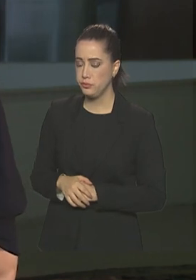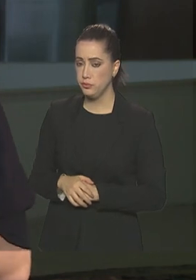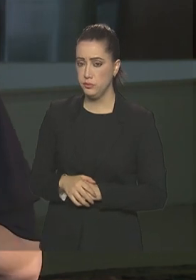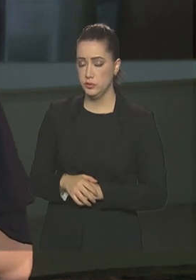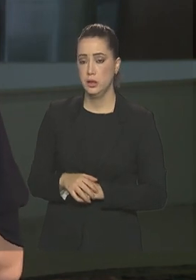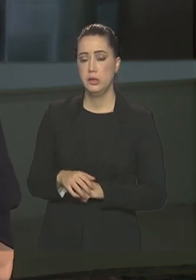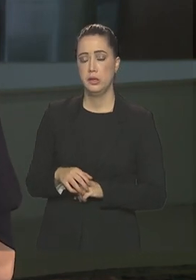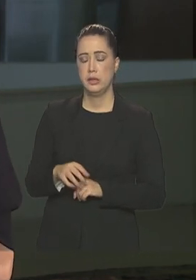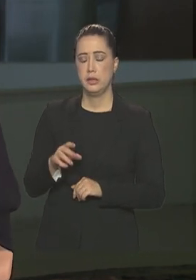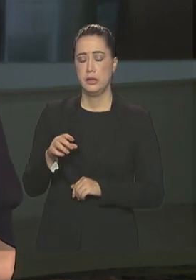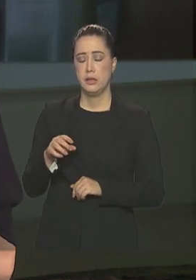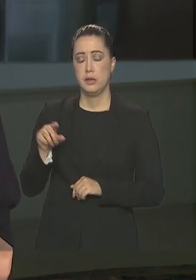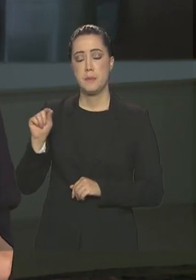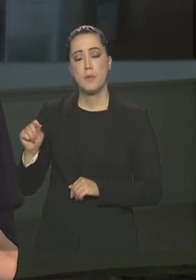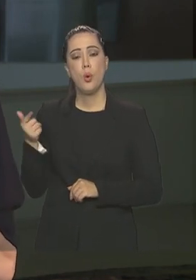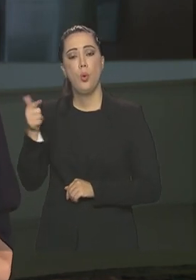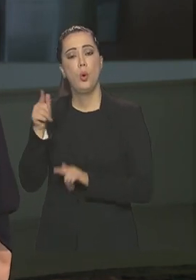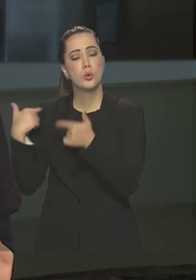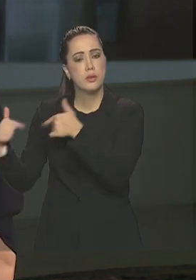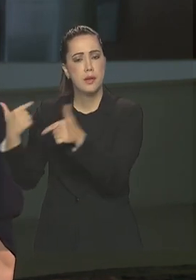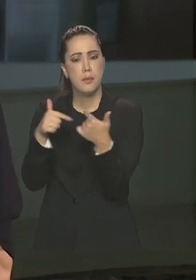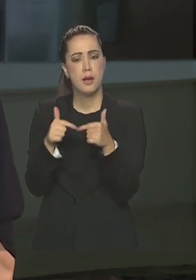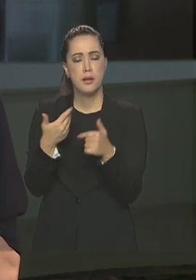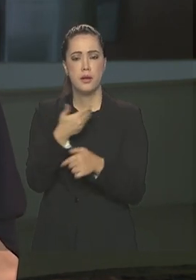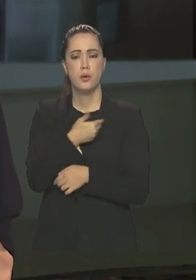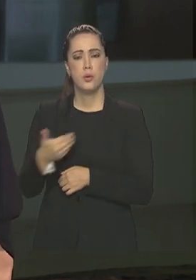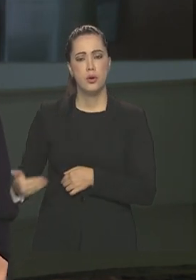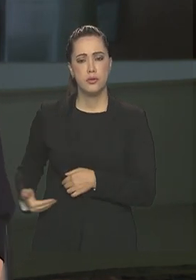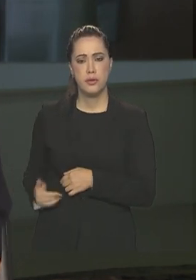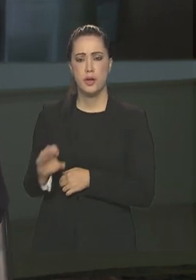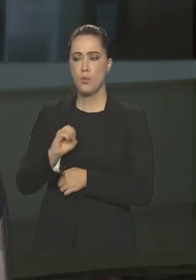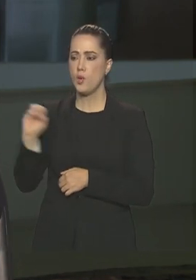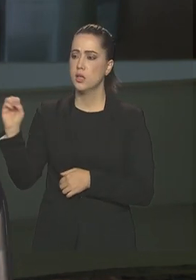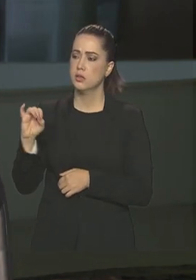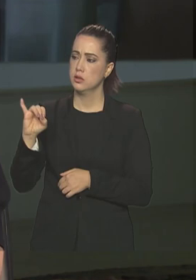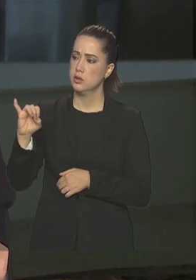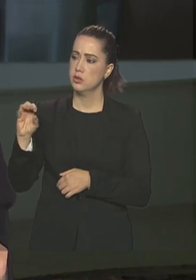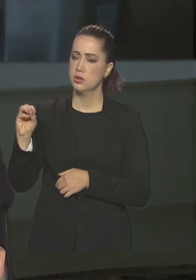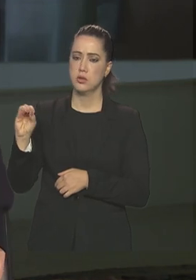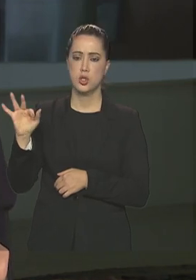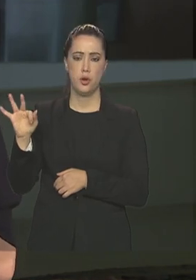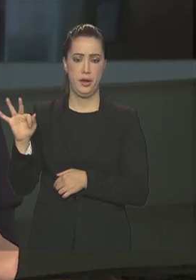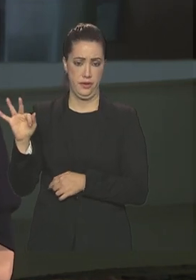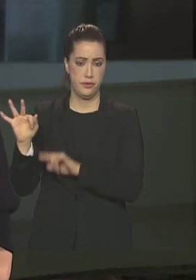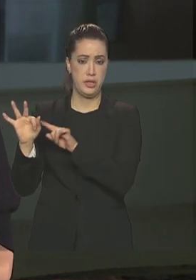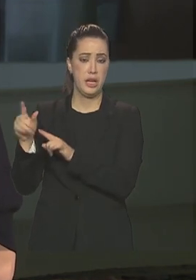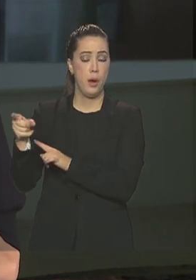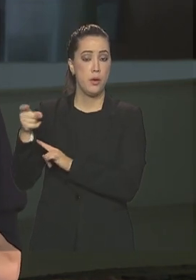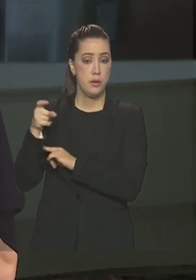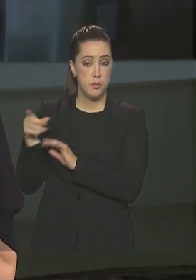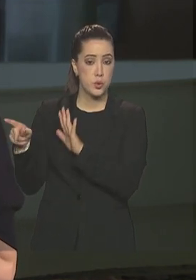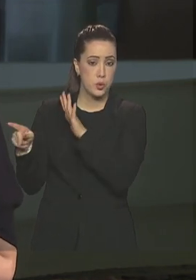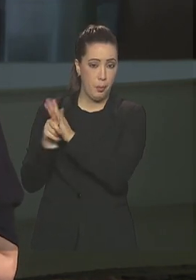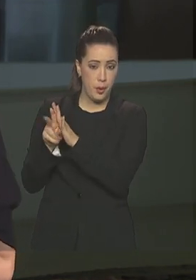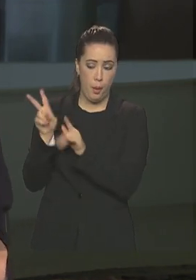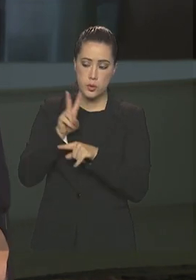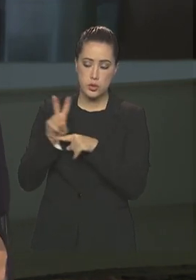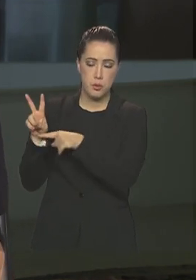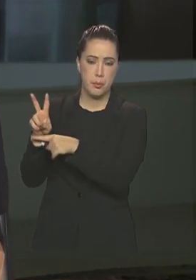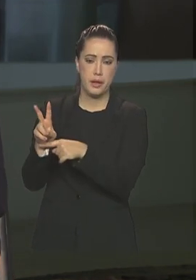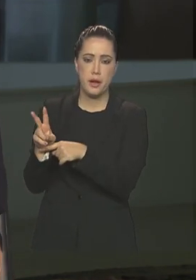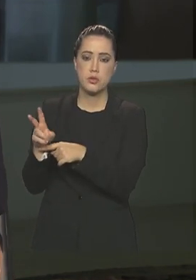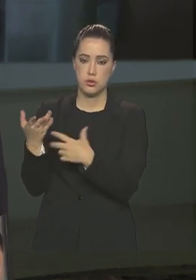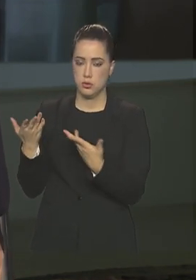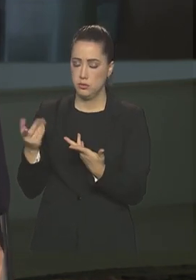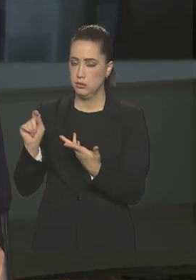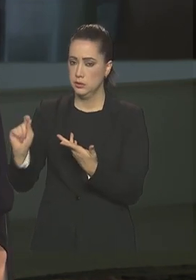da conta Covid foi que o governo zerou o IOF, a alíquota do IOF, o Imposto sobre Operações Financeiras, nas linhas